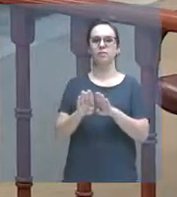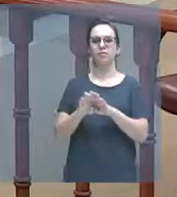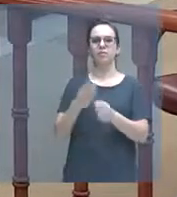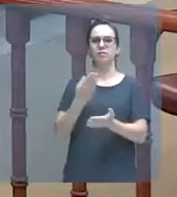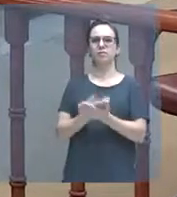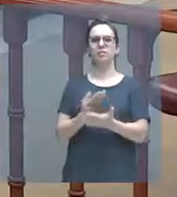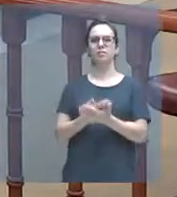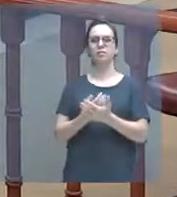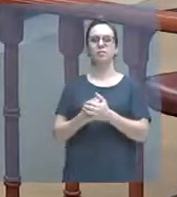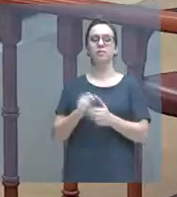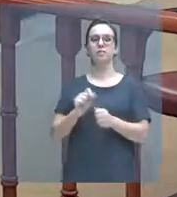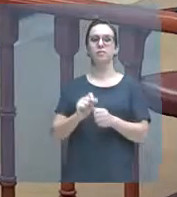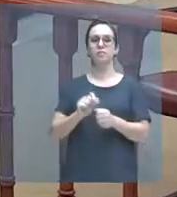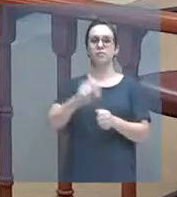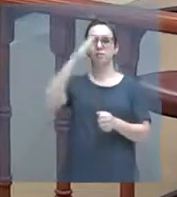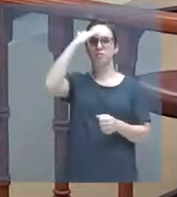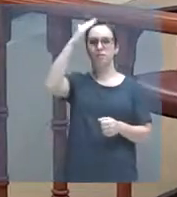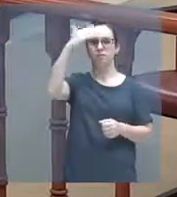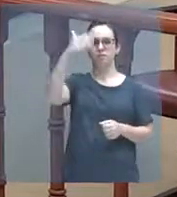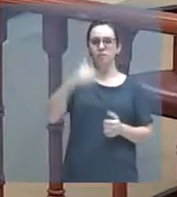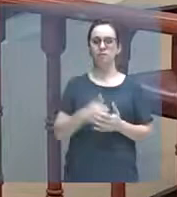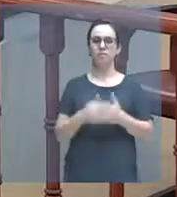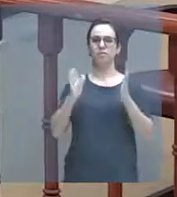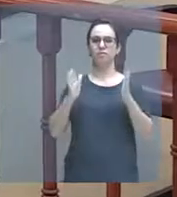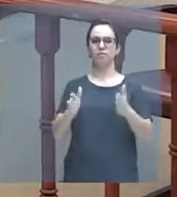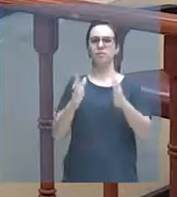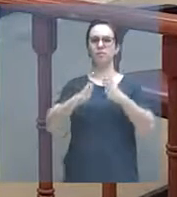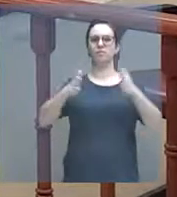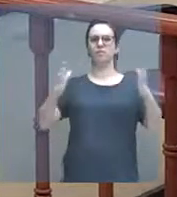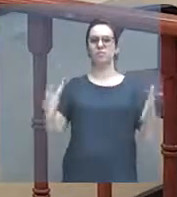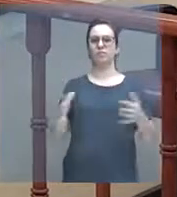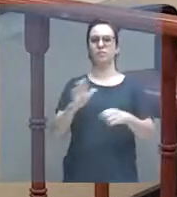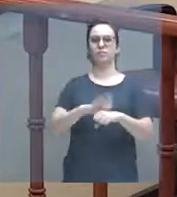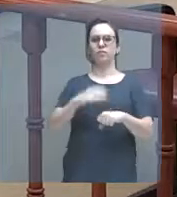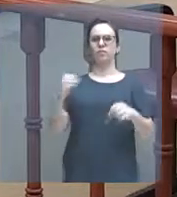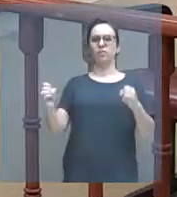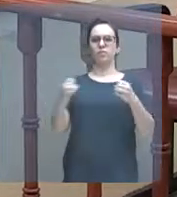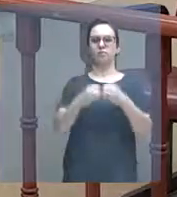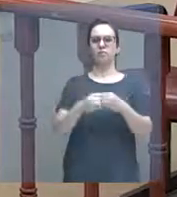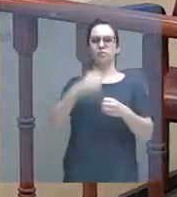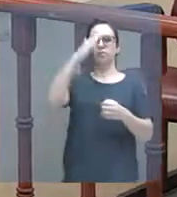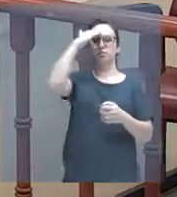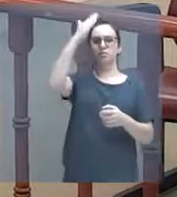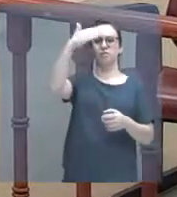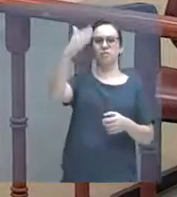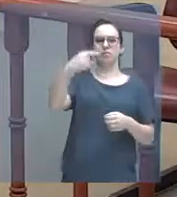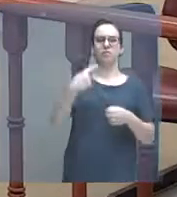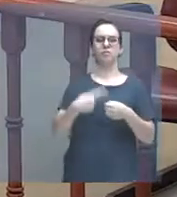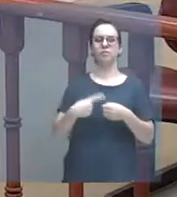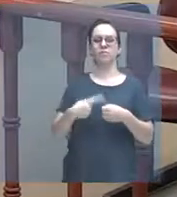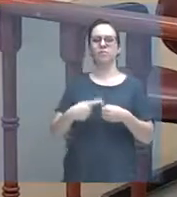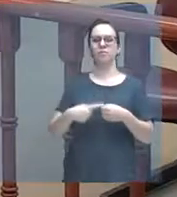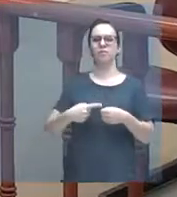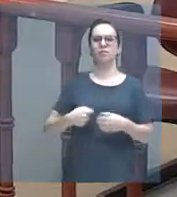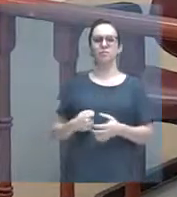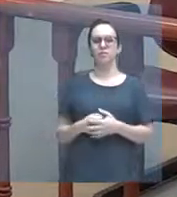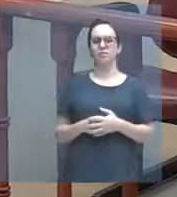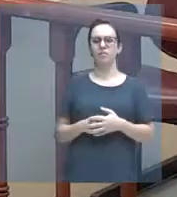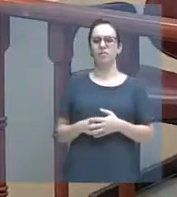mais merecida uma homenagem da cidade. Meus parabéns, João.